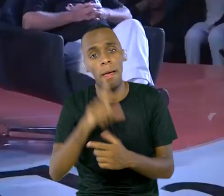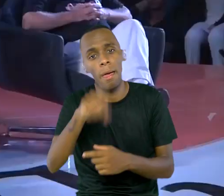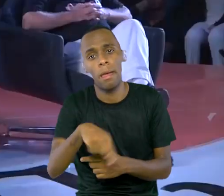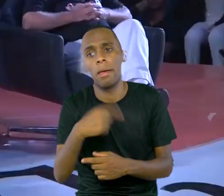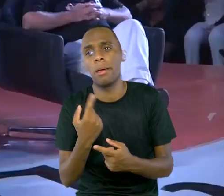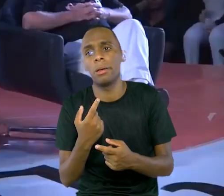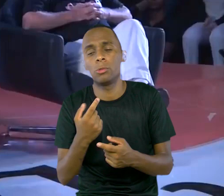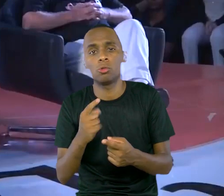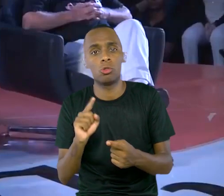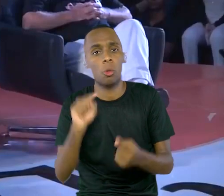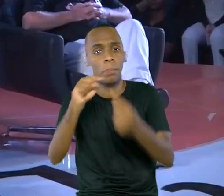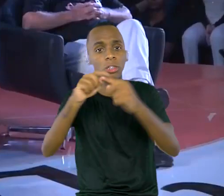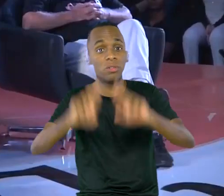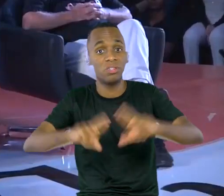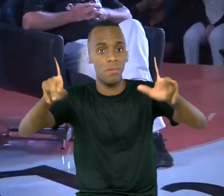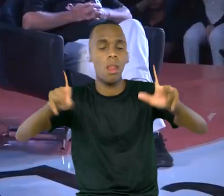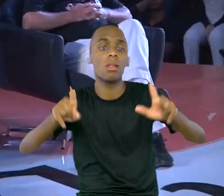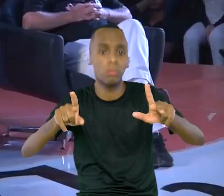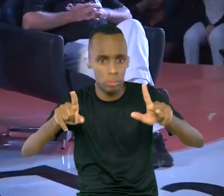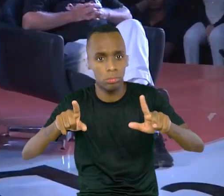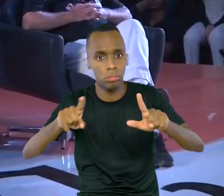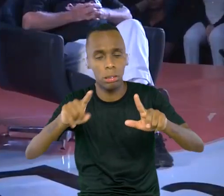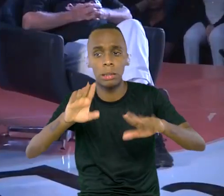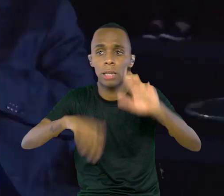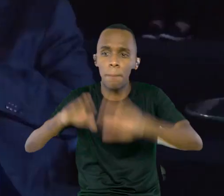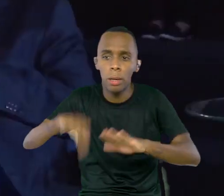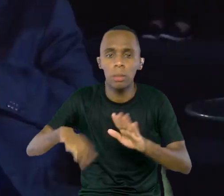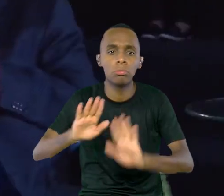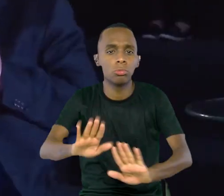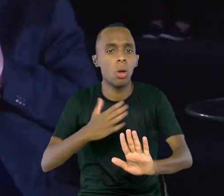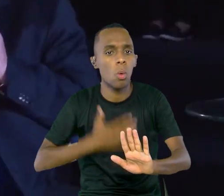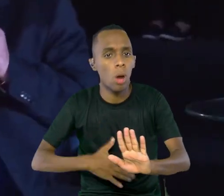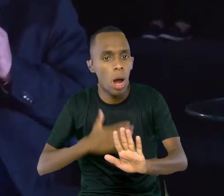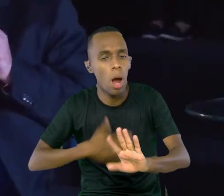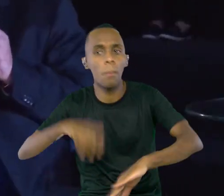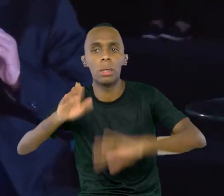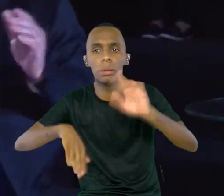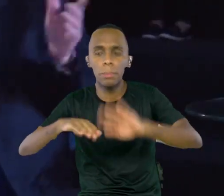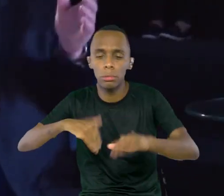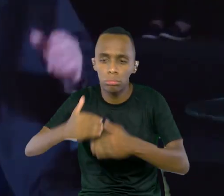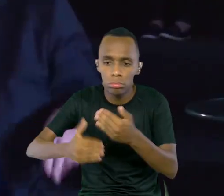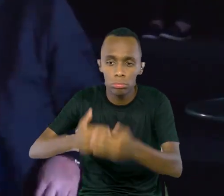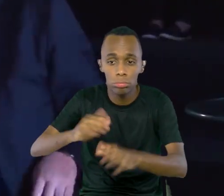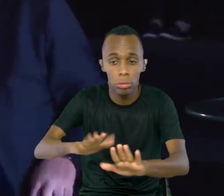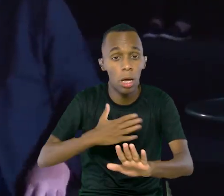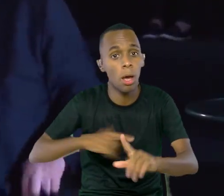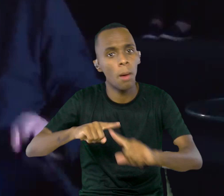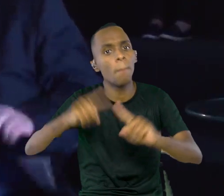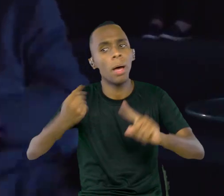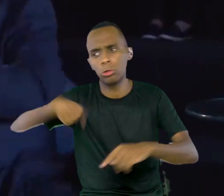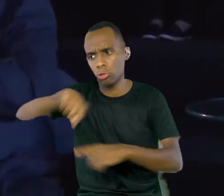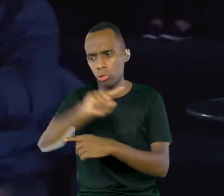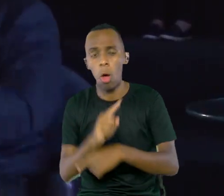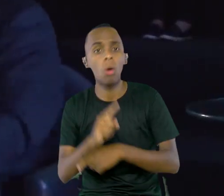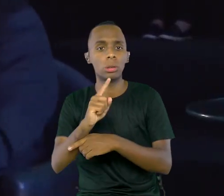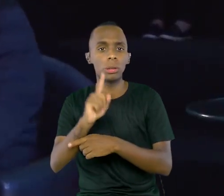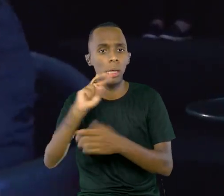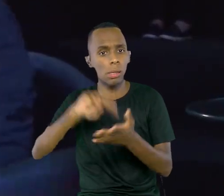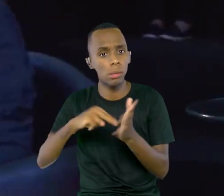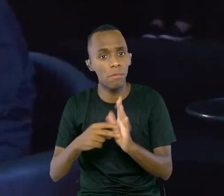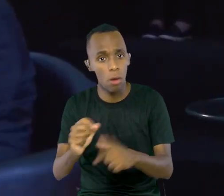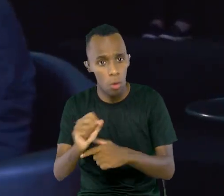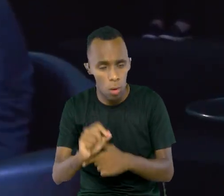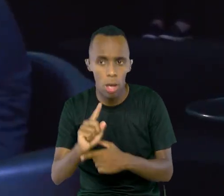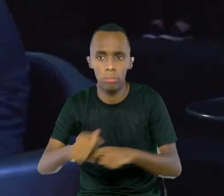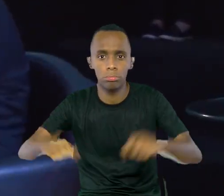forte. Essa ideia da diferença que chega, às vezes sorrateira, às vezes devagar, mas que chega para